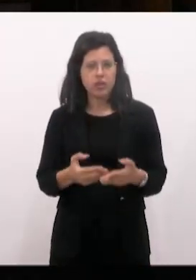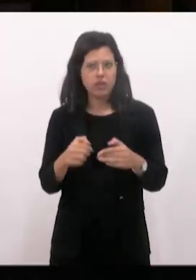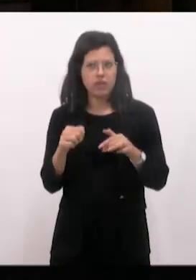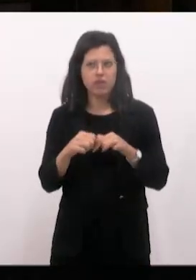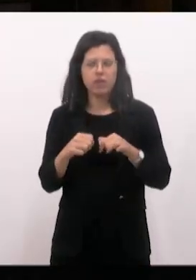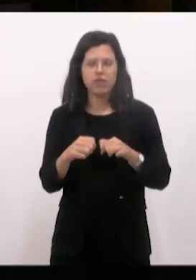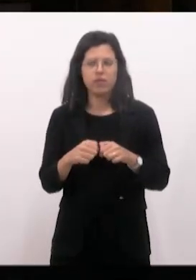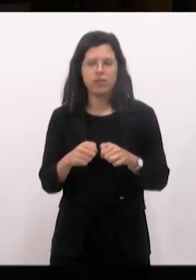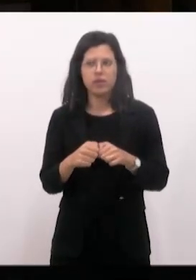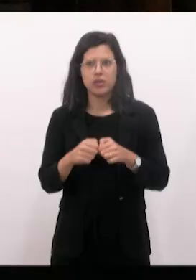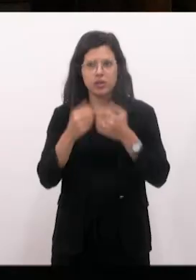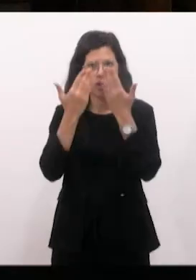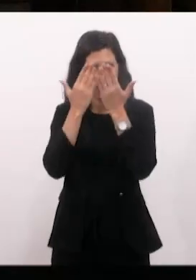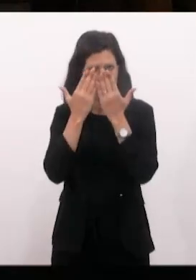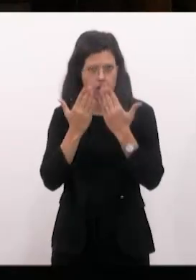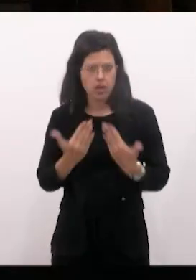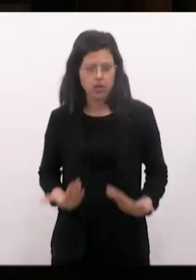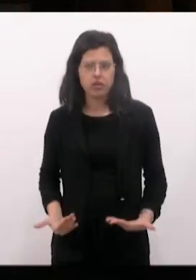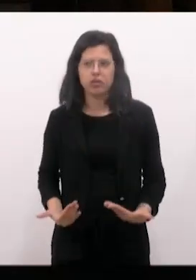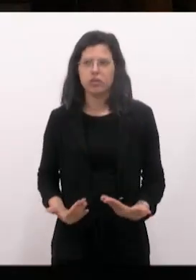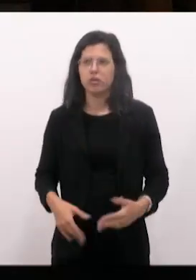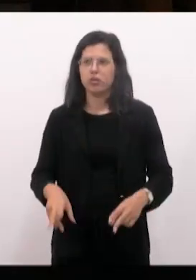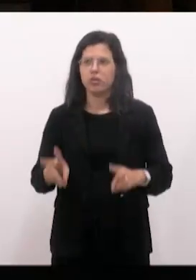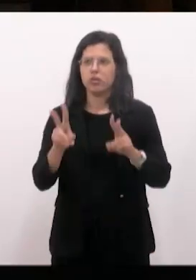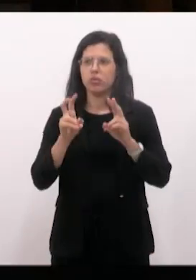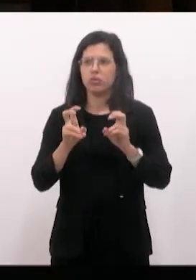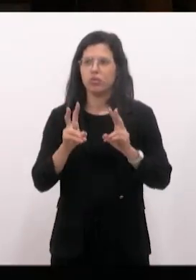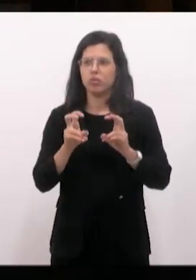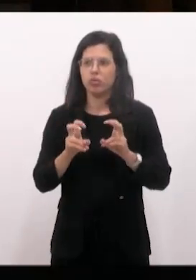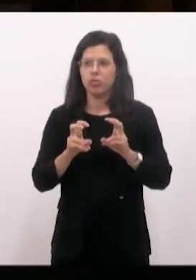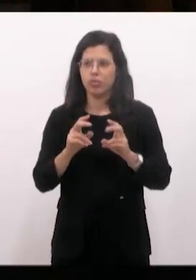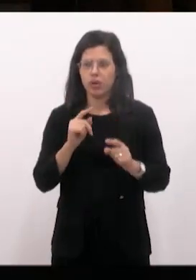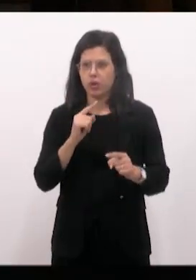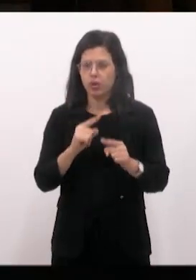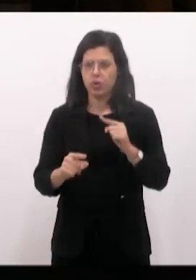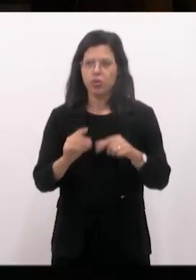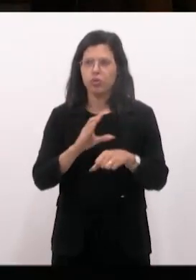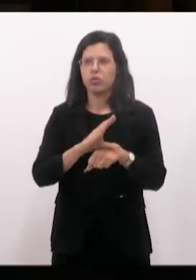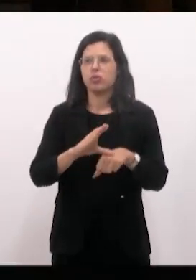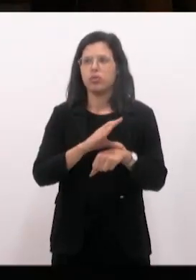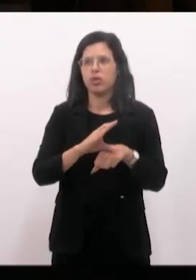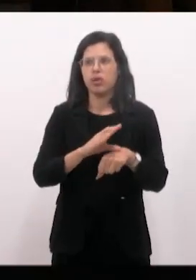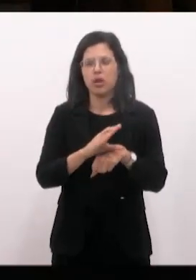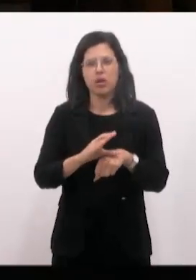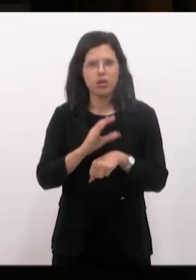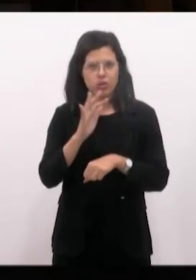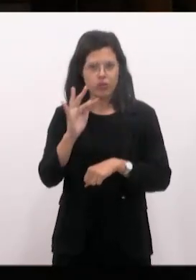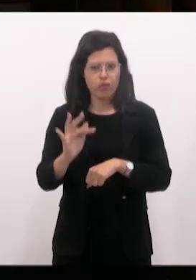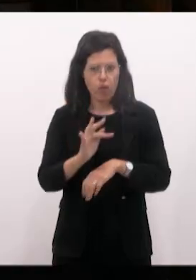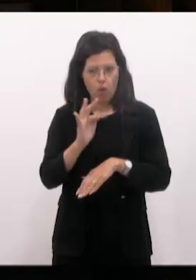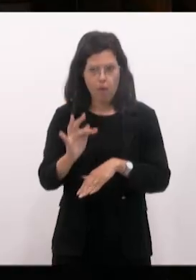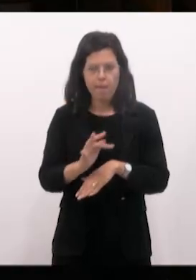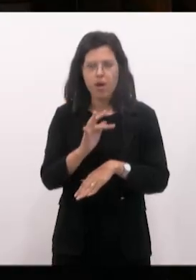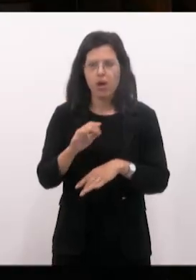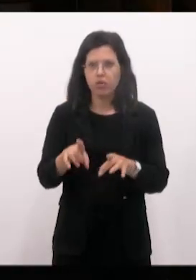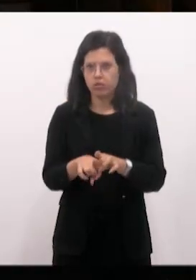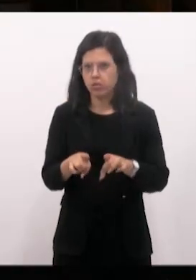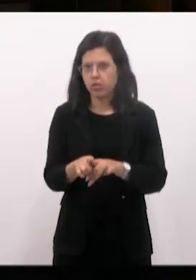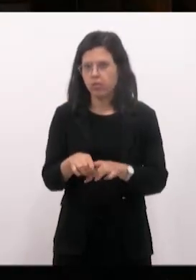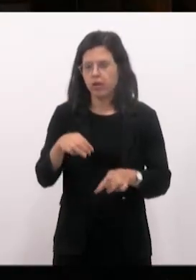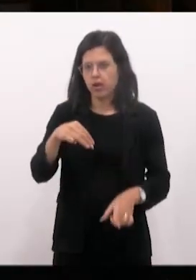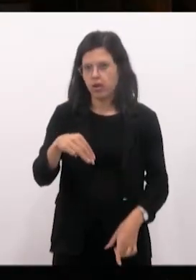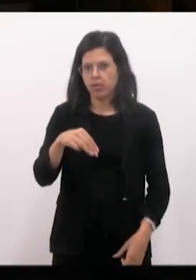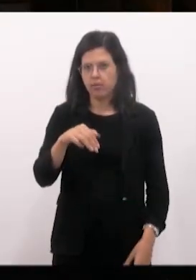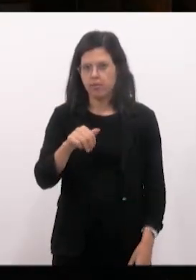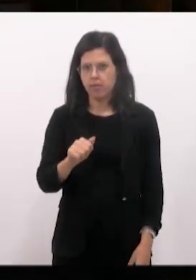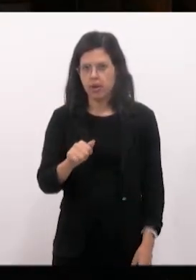fez análises sobre a inconstitucionalidade formal e material do texto.